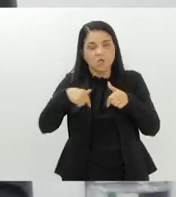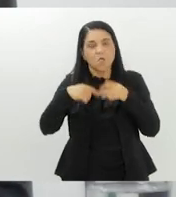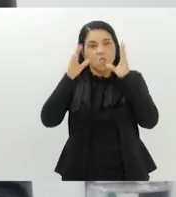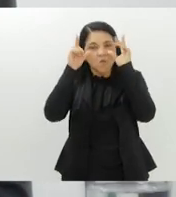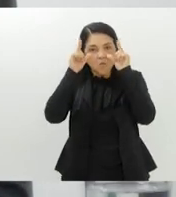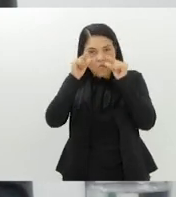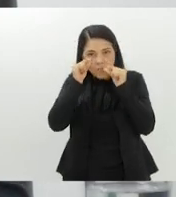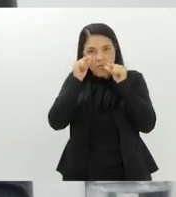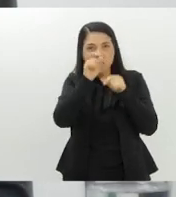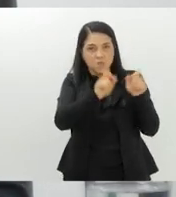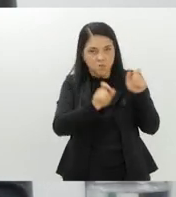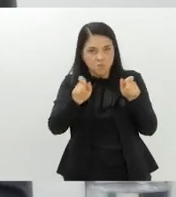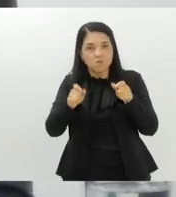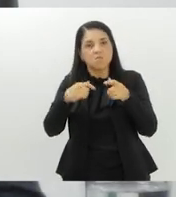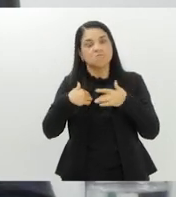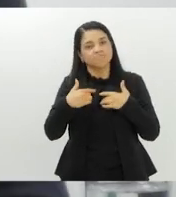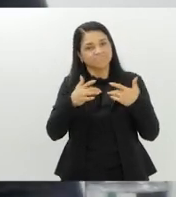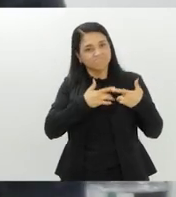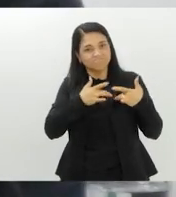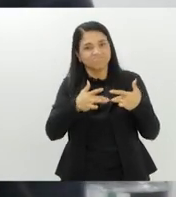conosco. Muito obrigada.